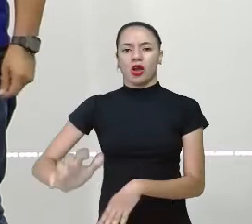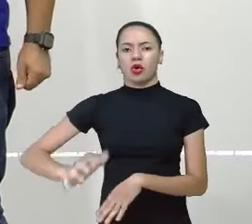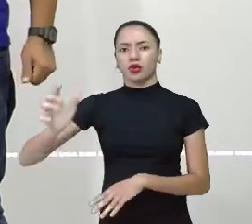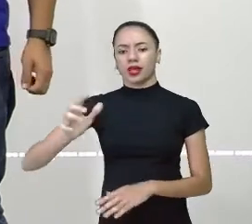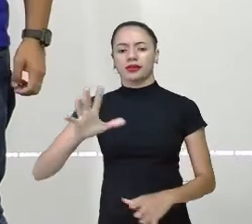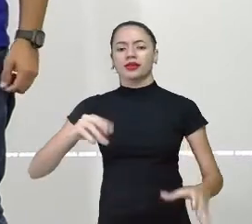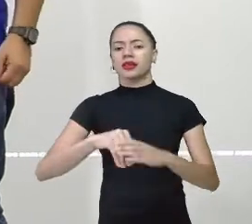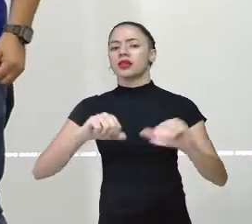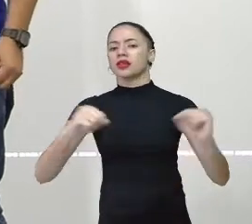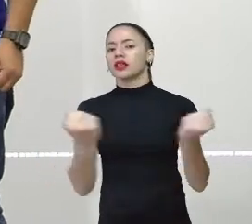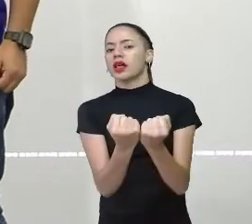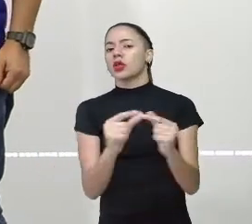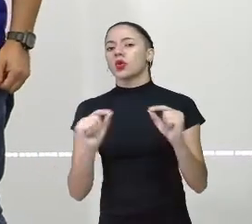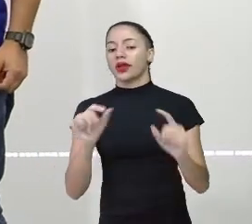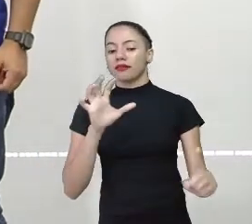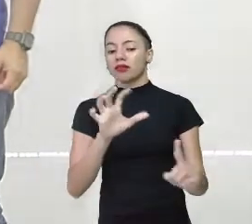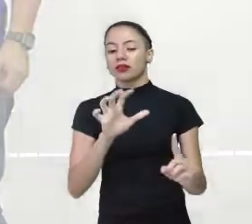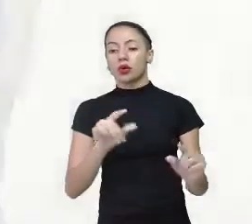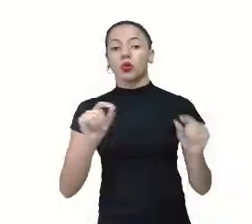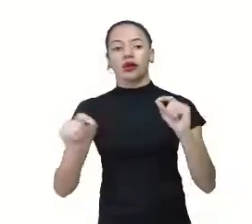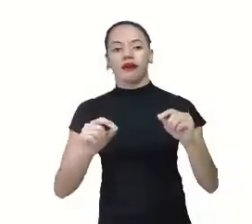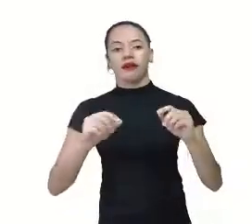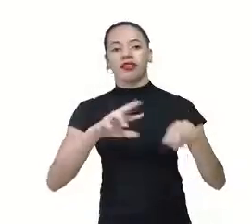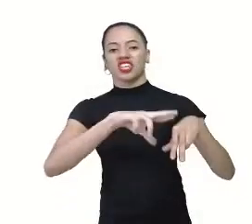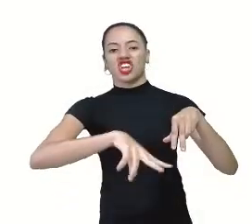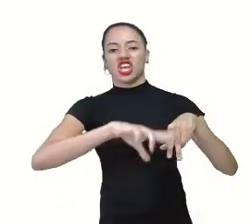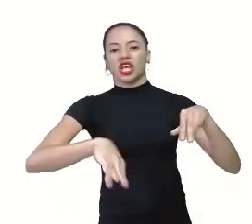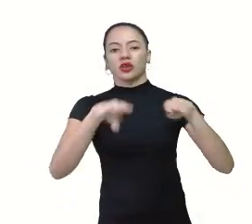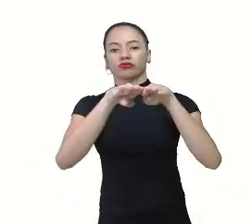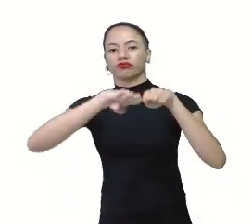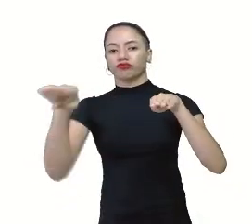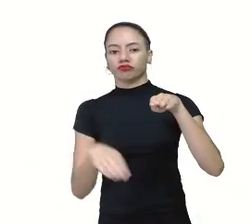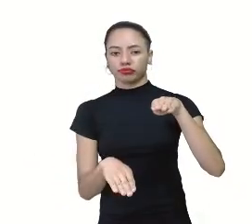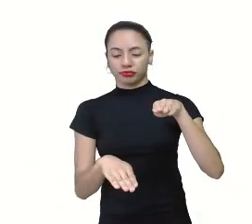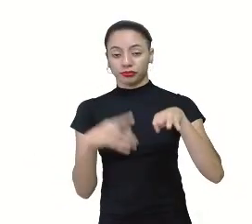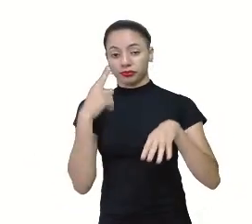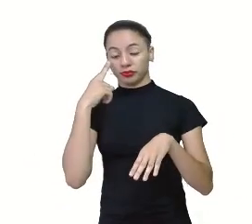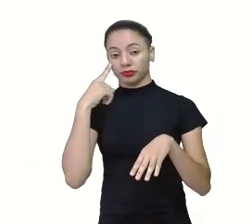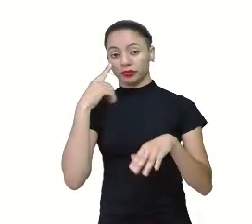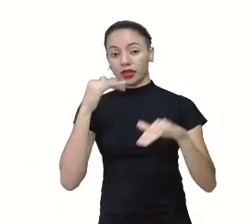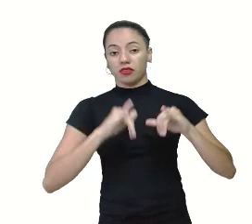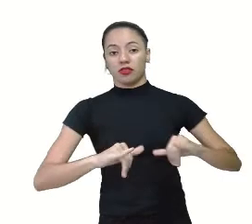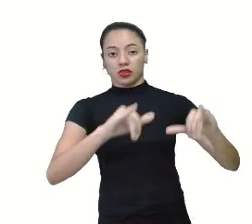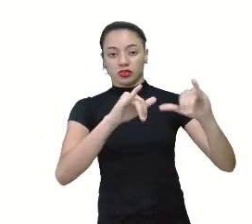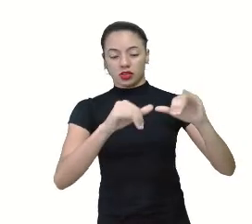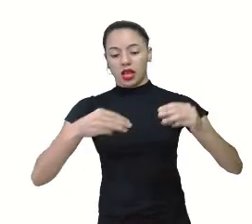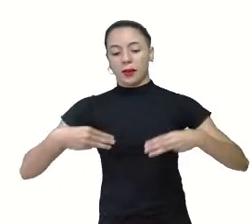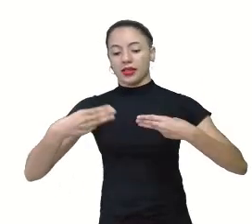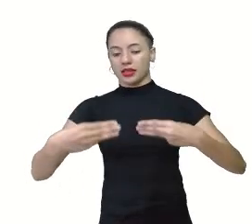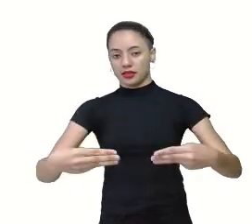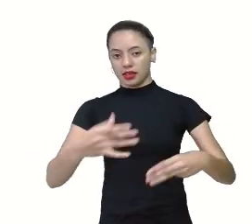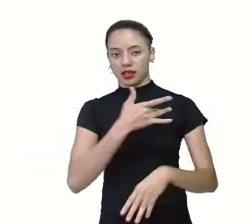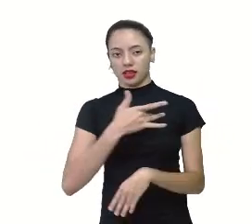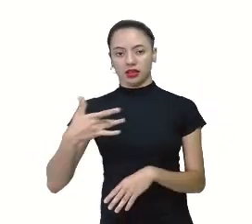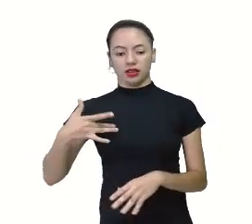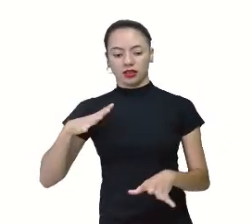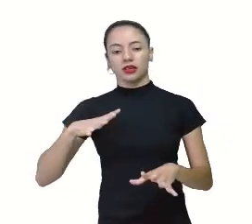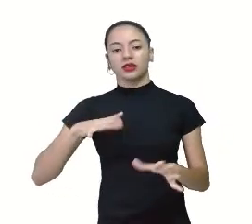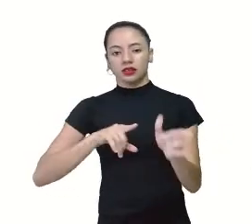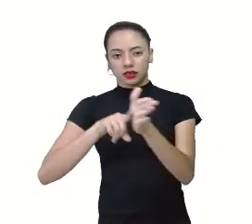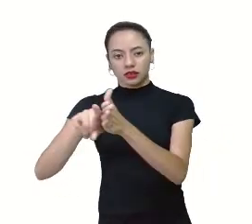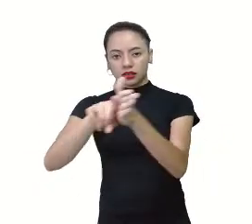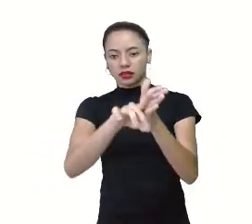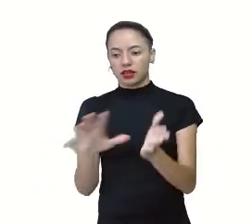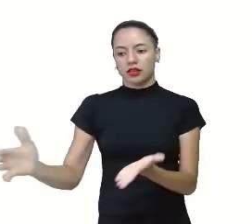desigualdade de gênero. Vamos ler aqui esse dado? Segundo dados do Ministério da Saúde coletados entre 2011